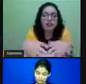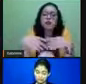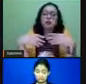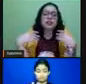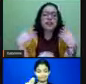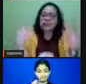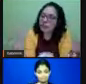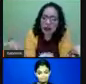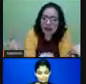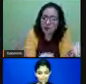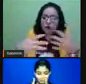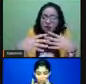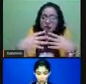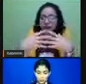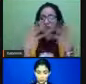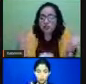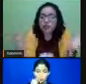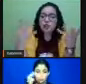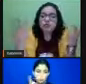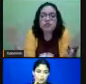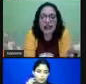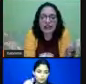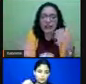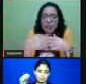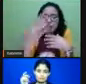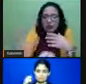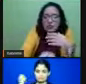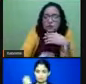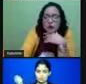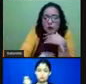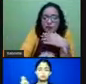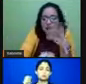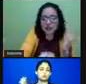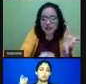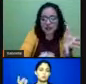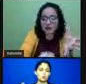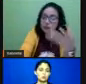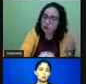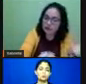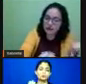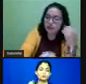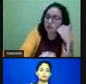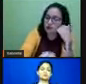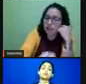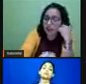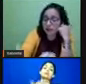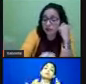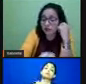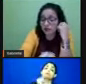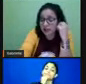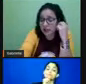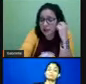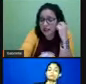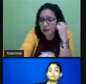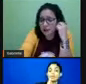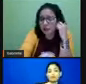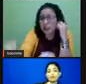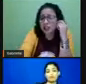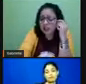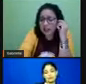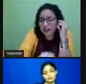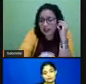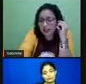bom tempo. Então, nenhum trabalho, nada disso surgiu do nada, né? Por exemplo, essas informações sobre o mandato do Rosário saem,